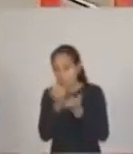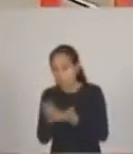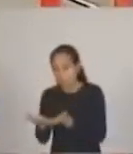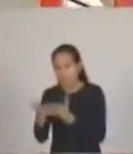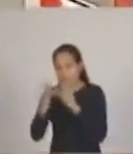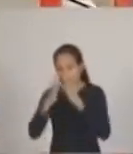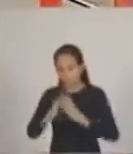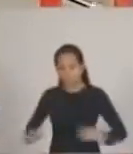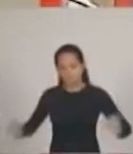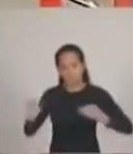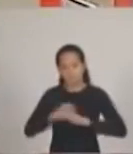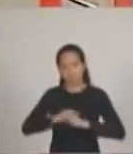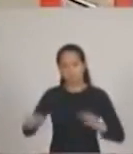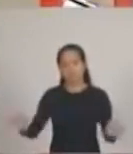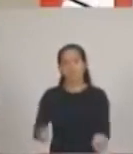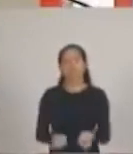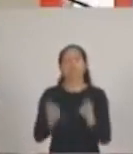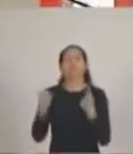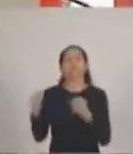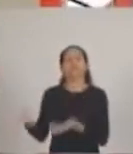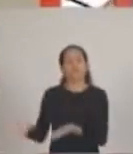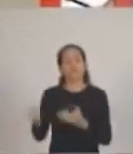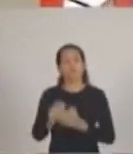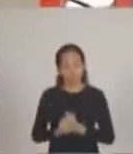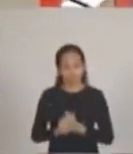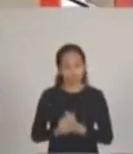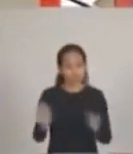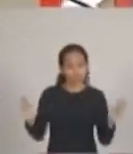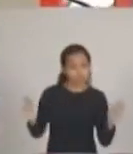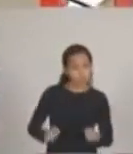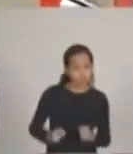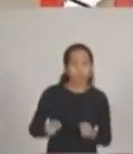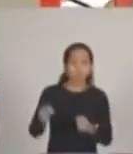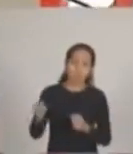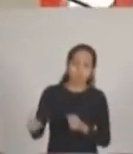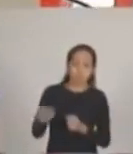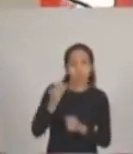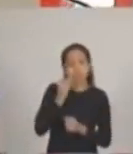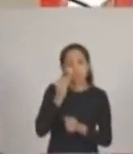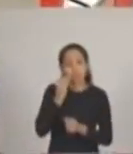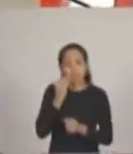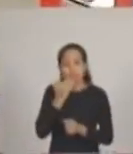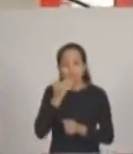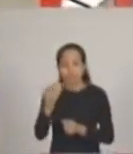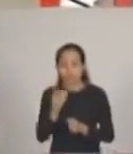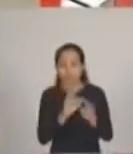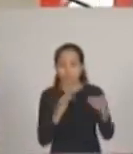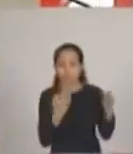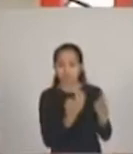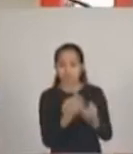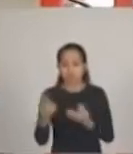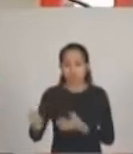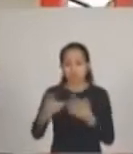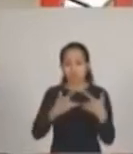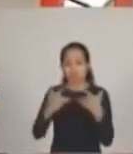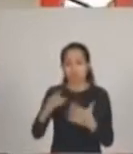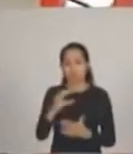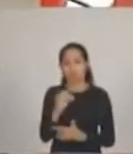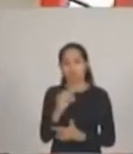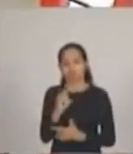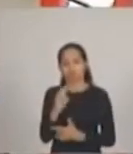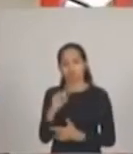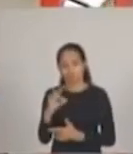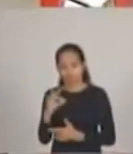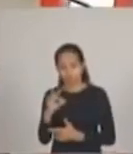absurdo realmente não poder favorecer essas pessoas. Eu me lembro muito bem que